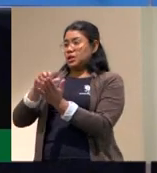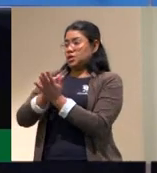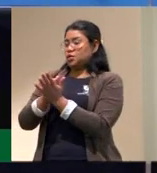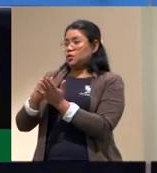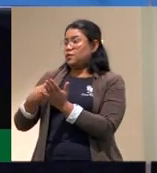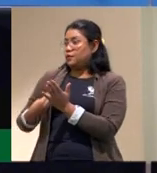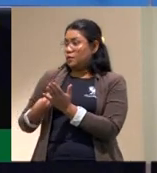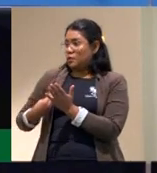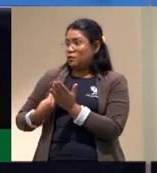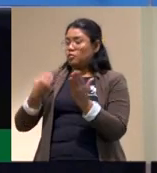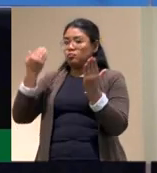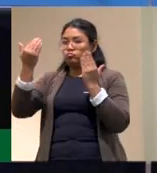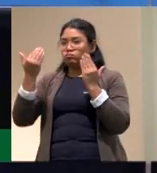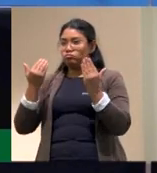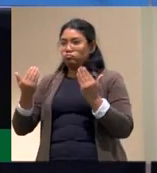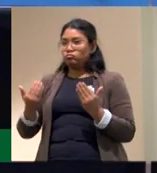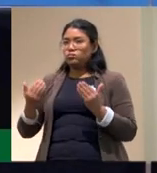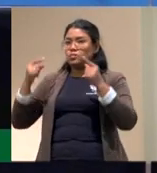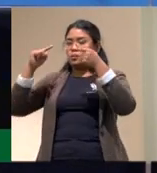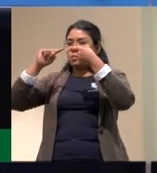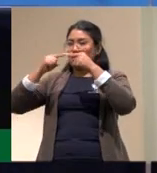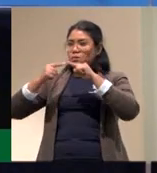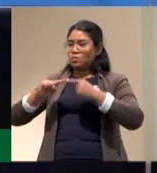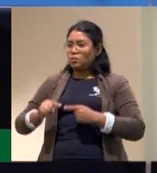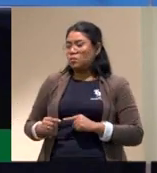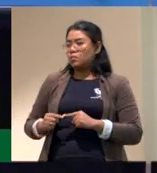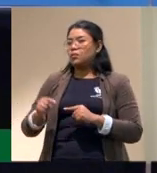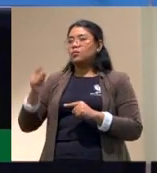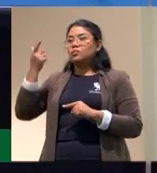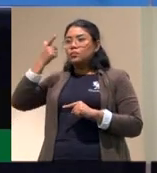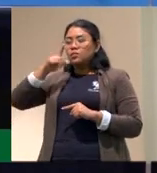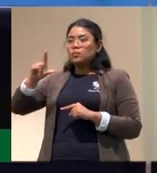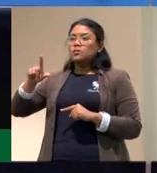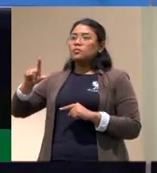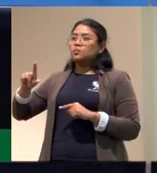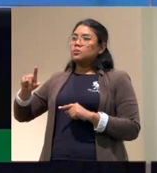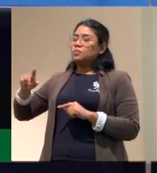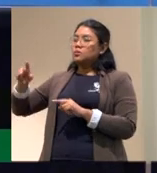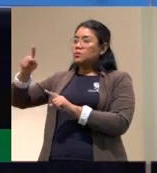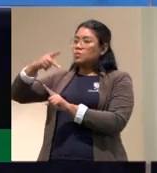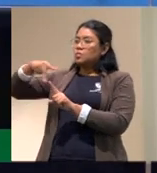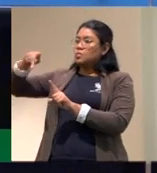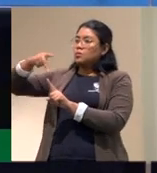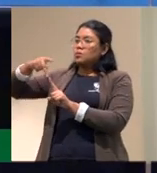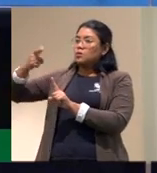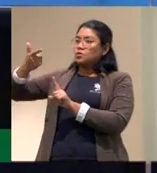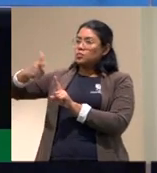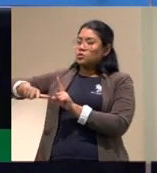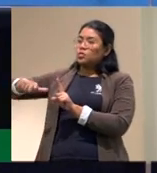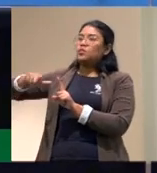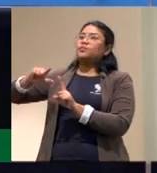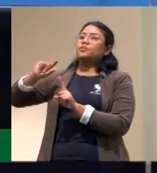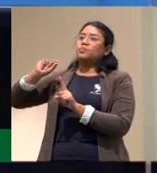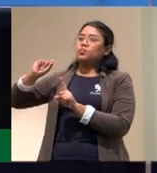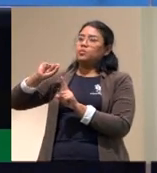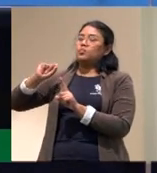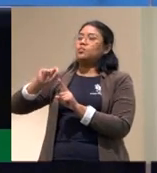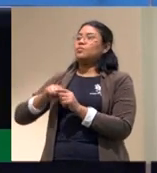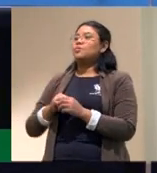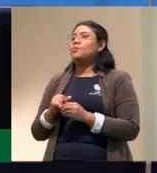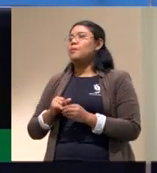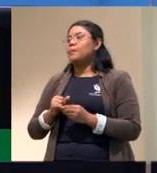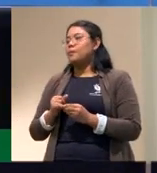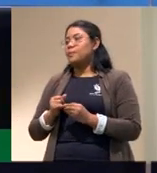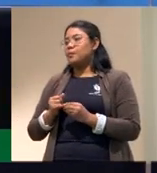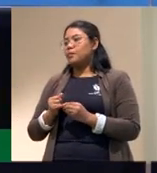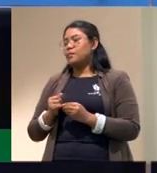a sistematização do vivido, que permite a gente replanejar os âmbitos de experiência através dos